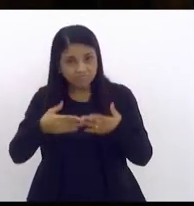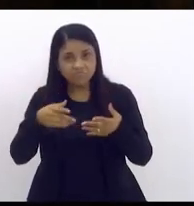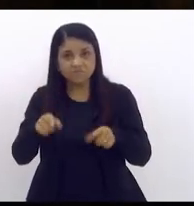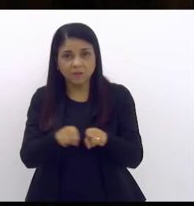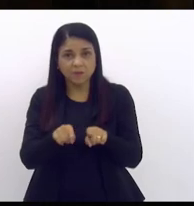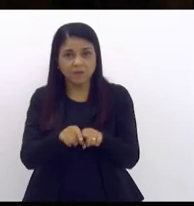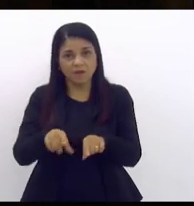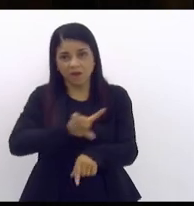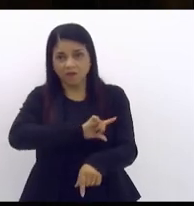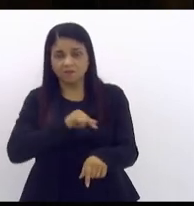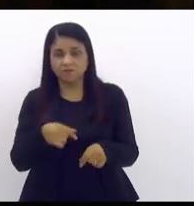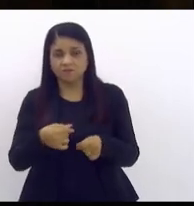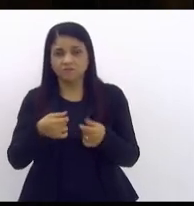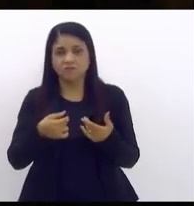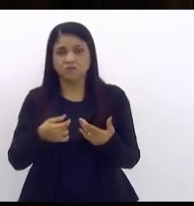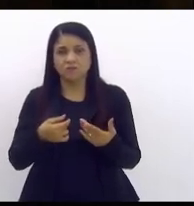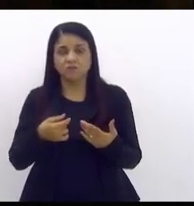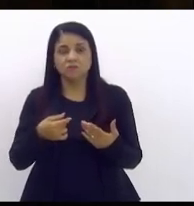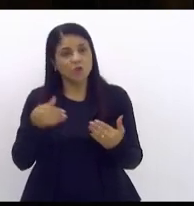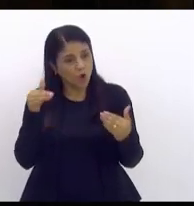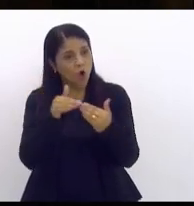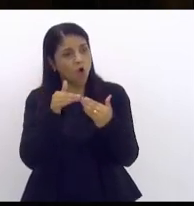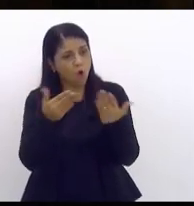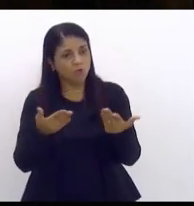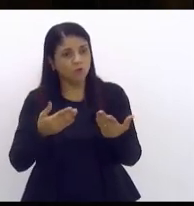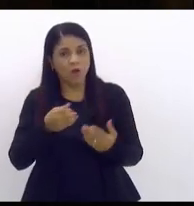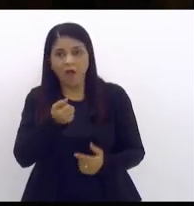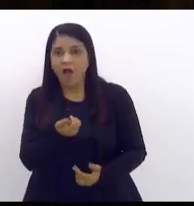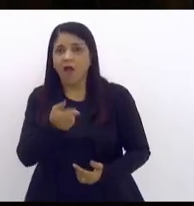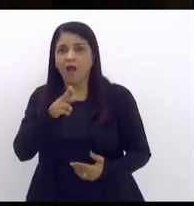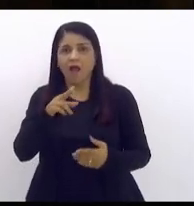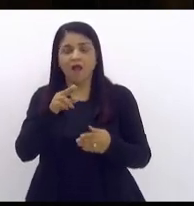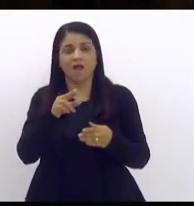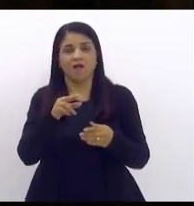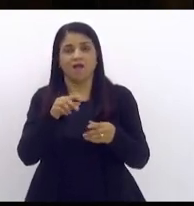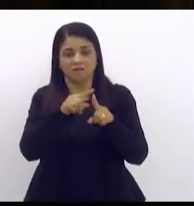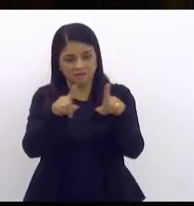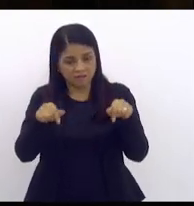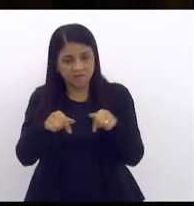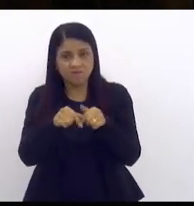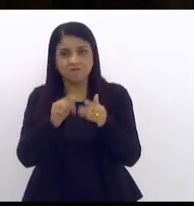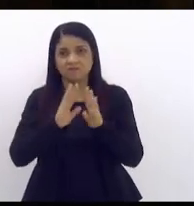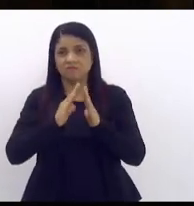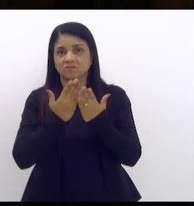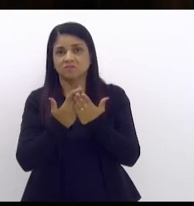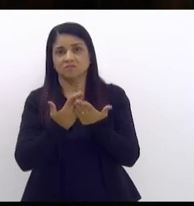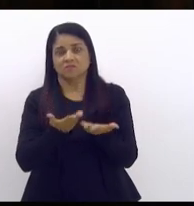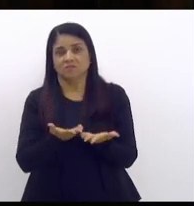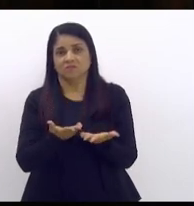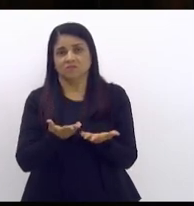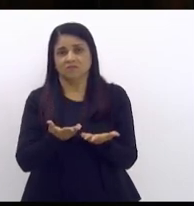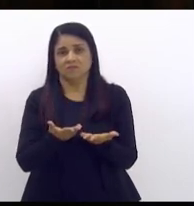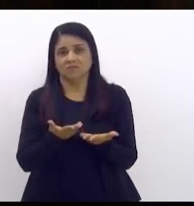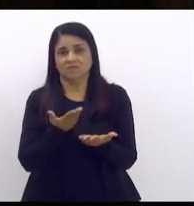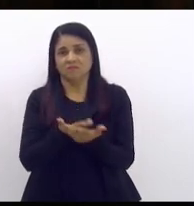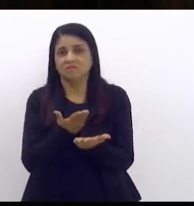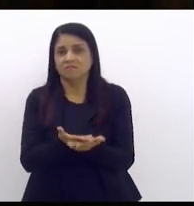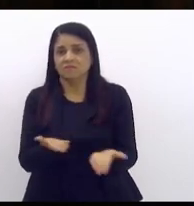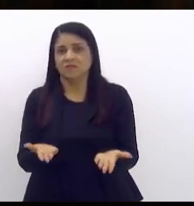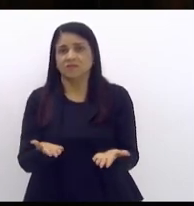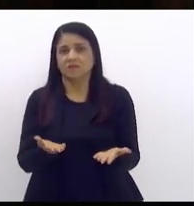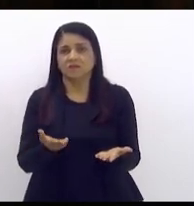primeira vez eu vou concordar com alguém do pessoal, bota ar-condicionado dentro de sala de aula. Pô, que ponto cheguei? Não concordo com você